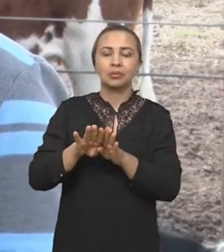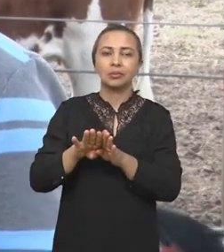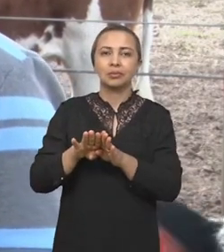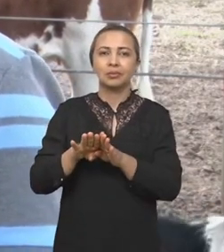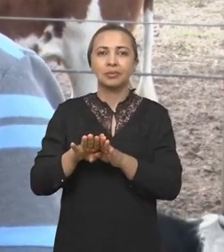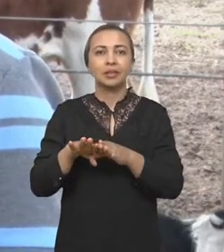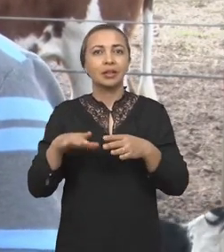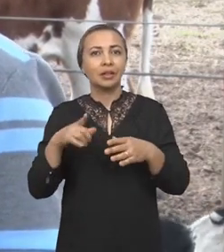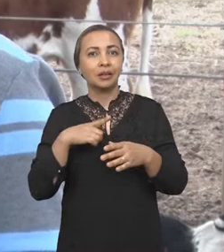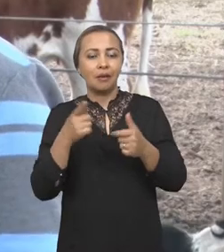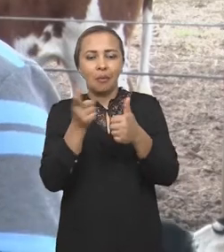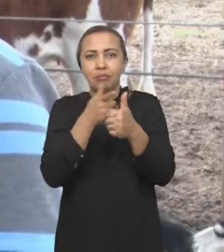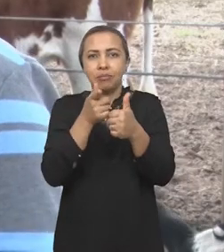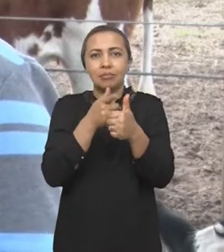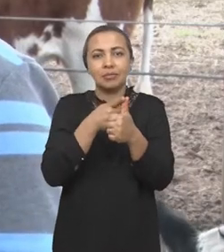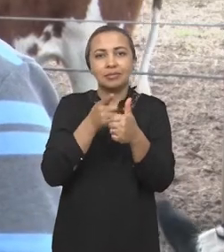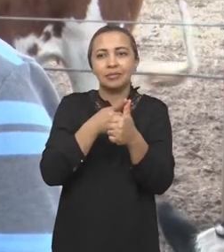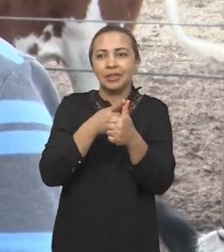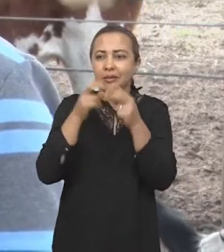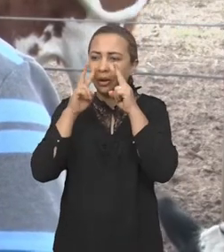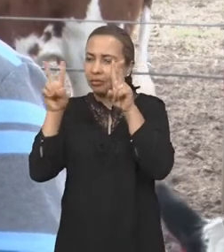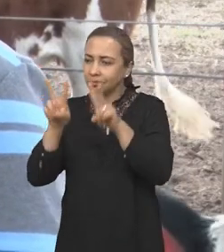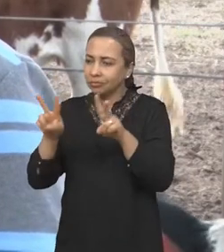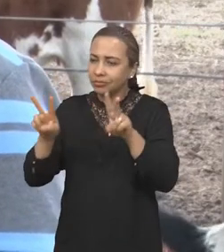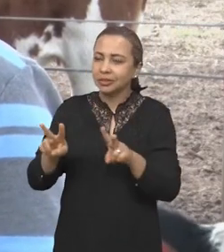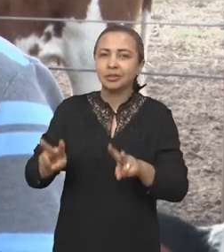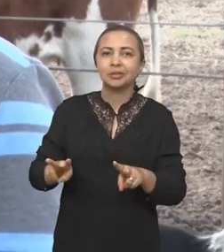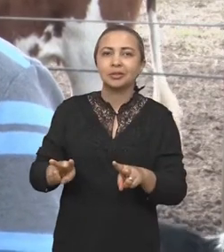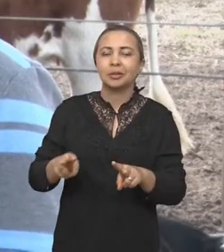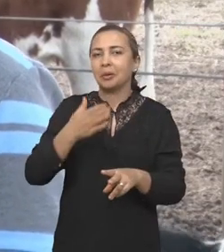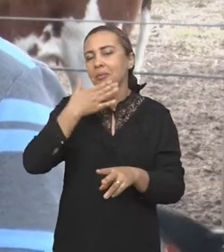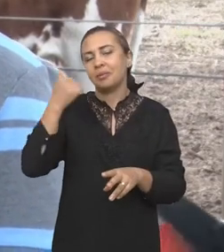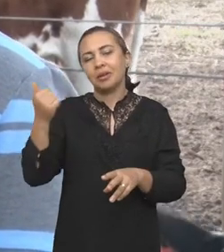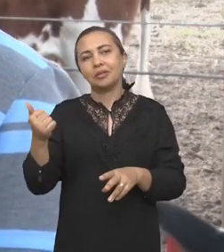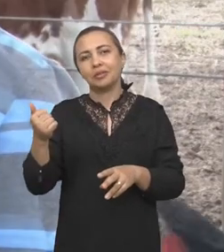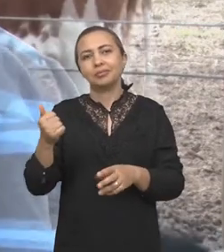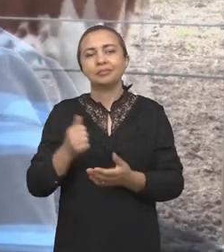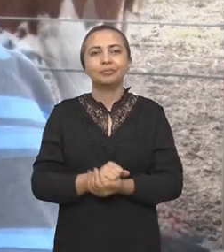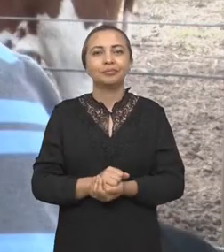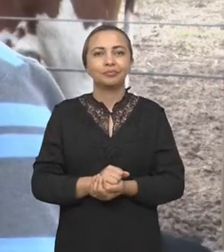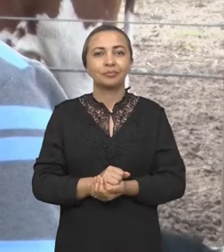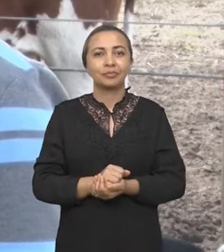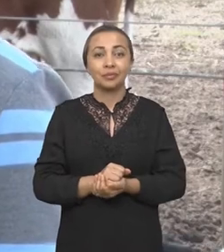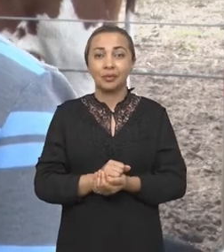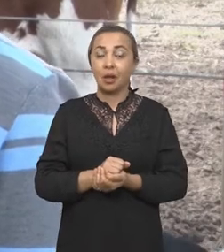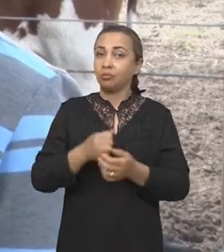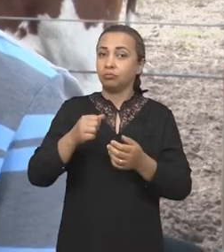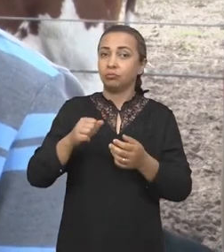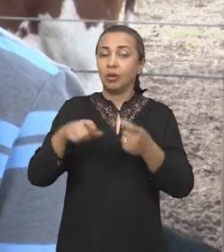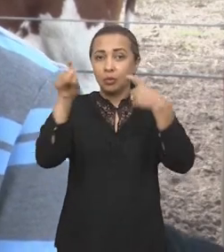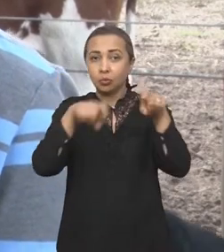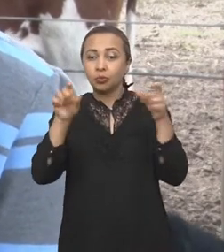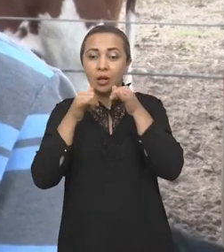foi o primeiro avaliação padrão ouro que a gente utilizou. Cursos eletrônicos,